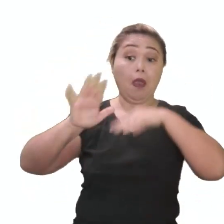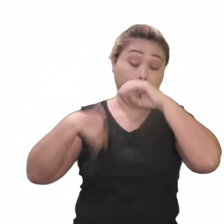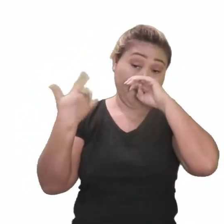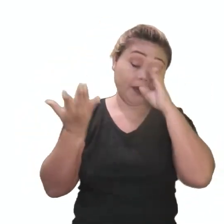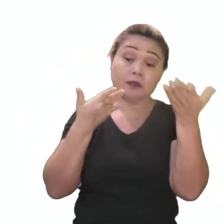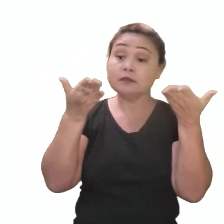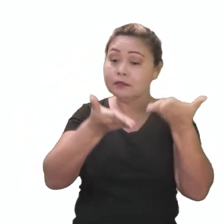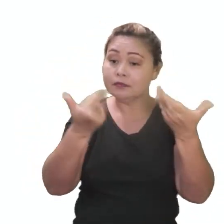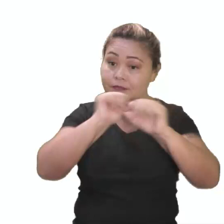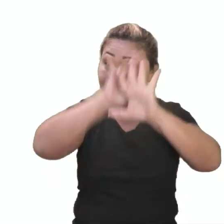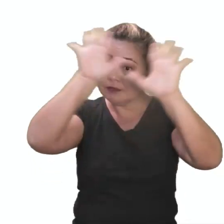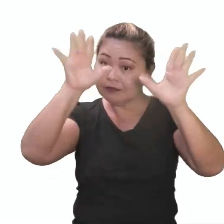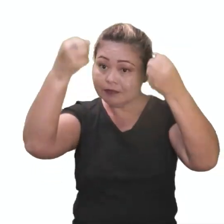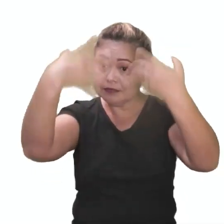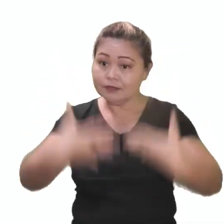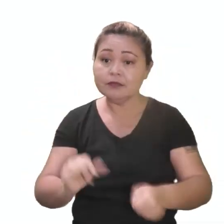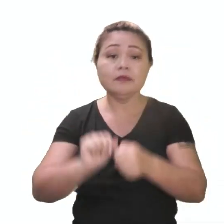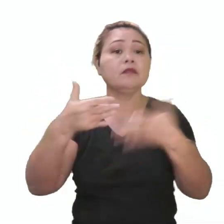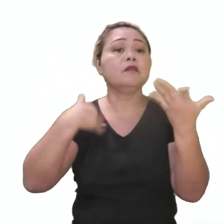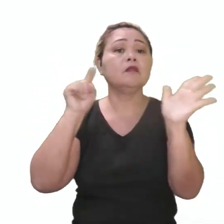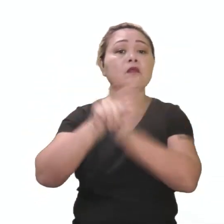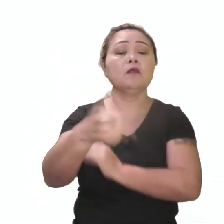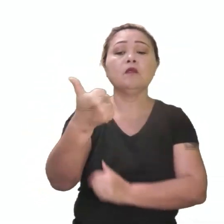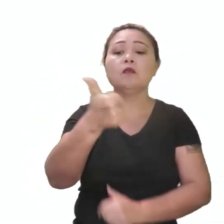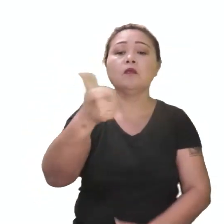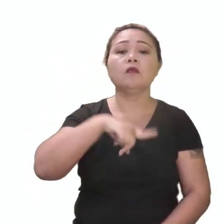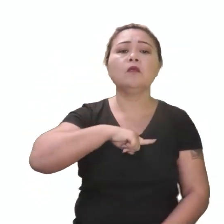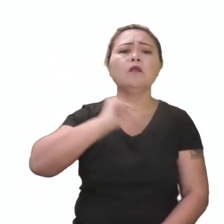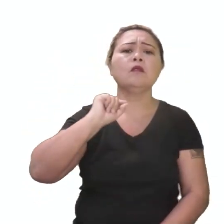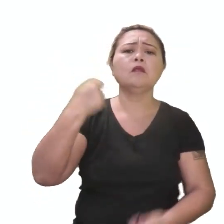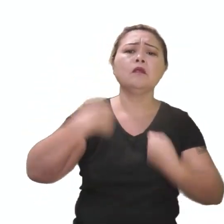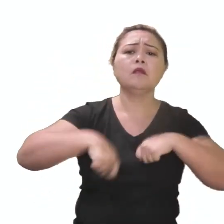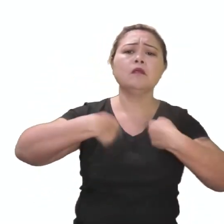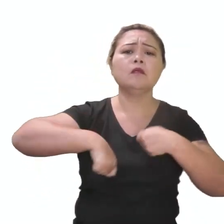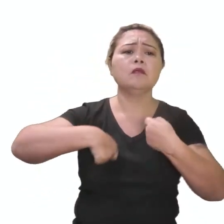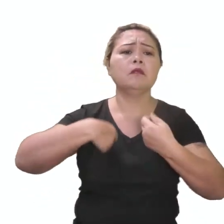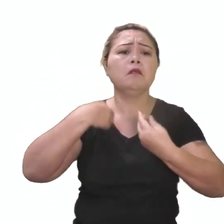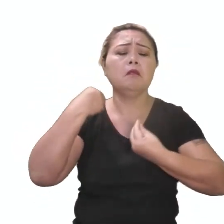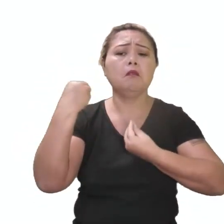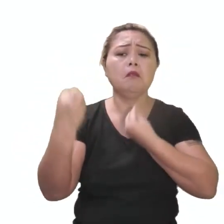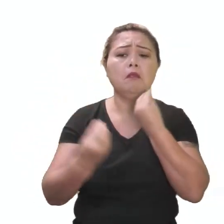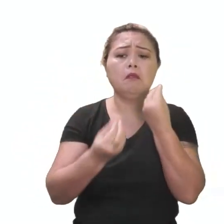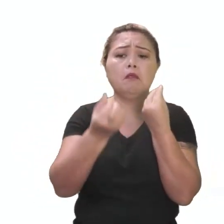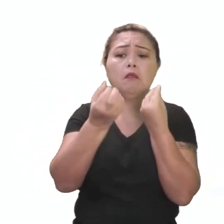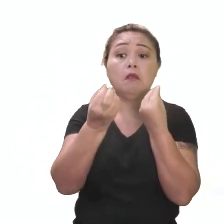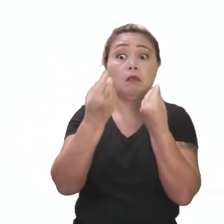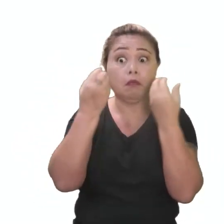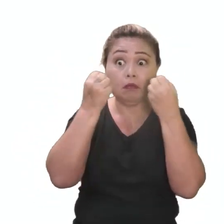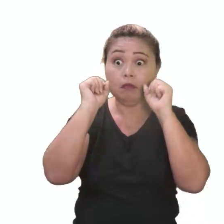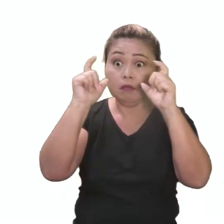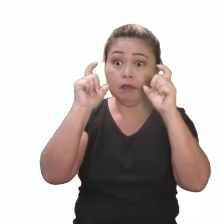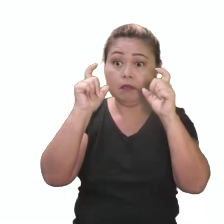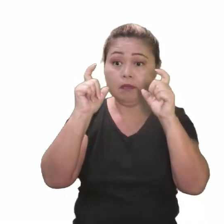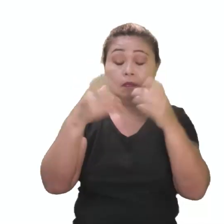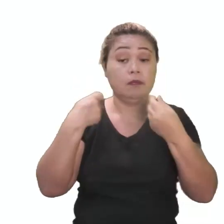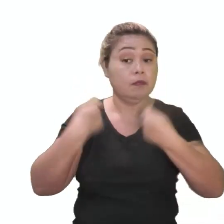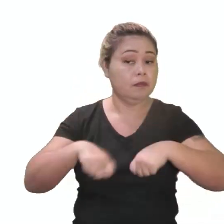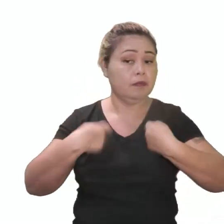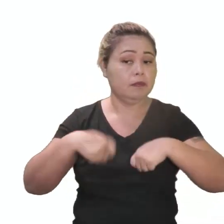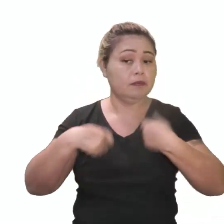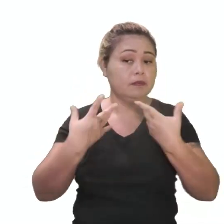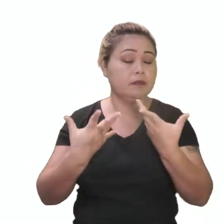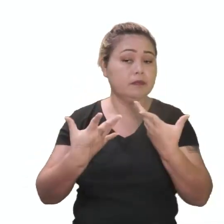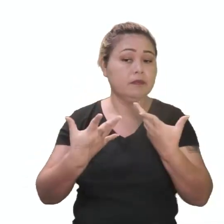agora para isso. Questão de número 1, você tem o seguinte: o que é necessário, presta atenção, o que é